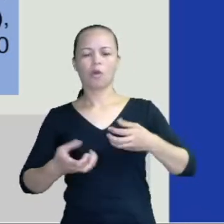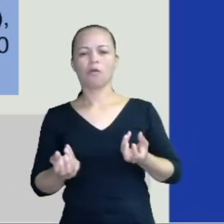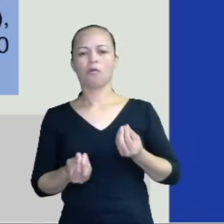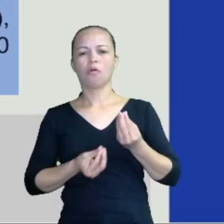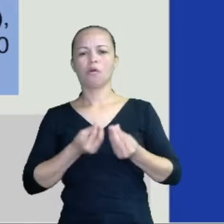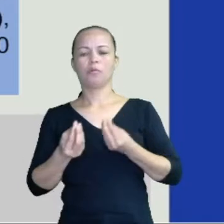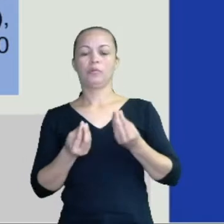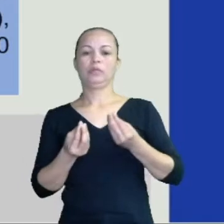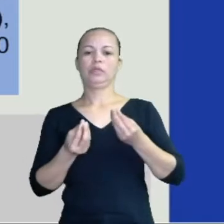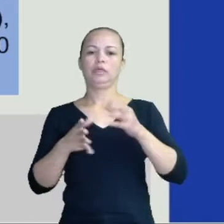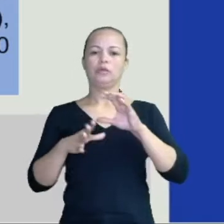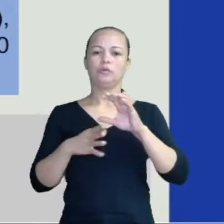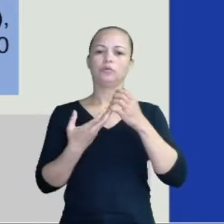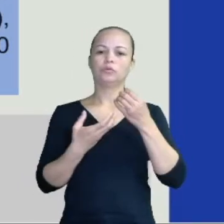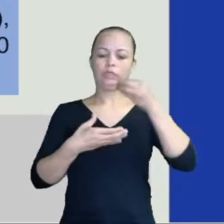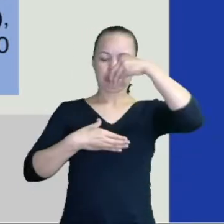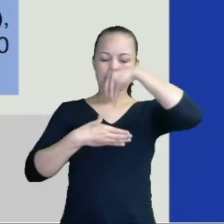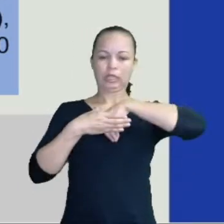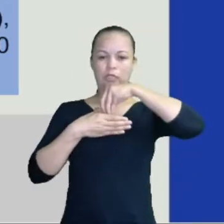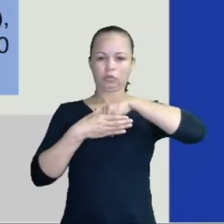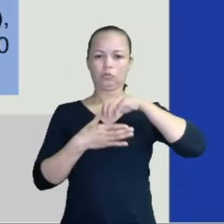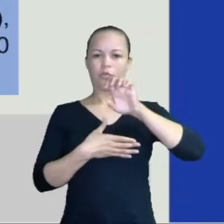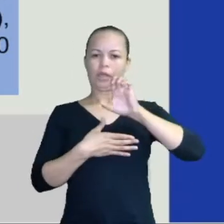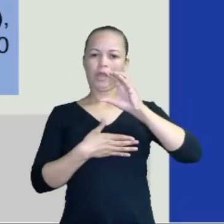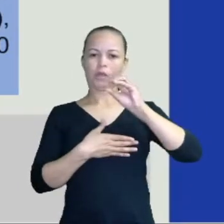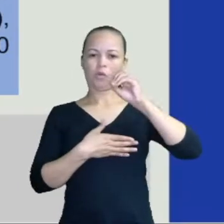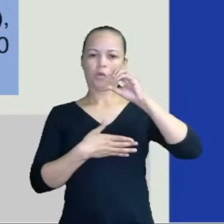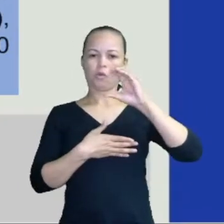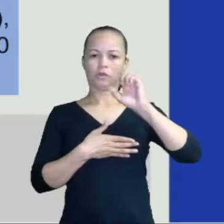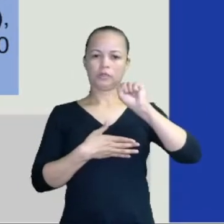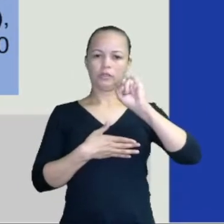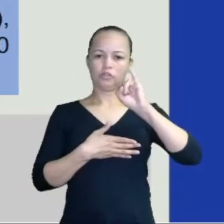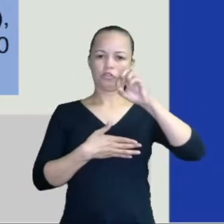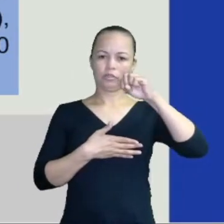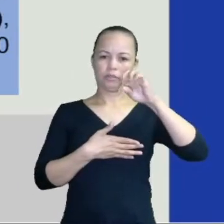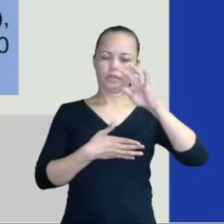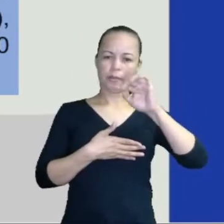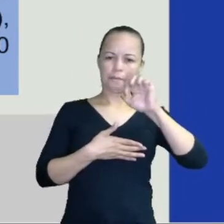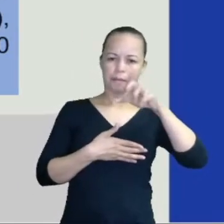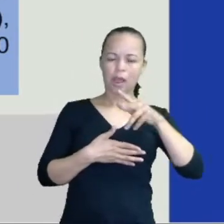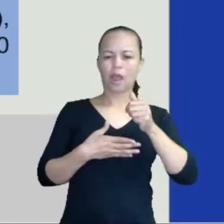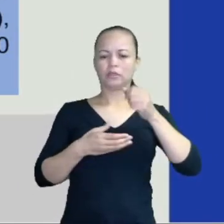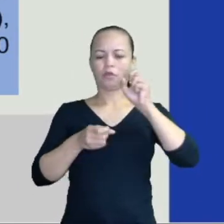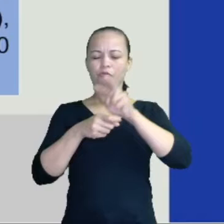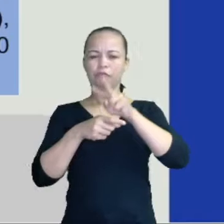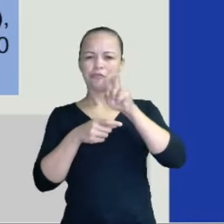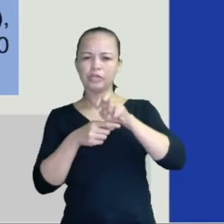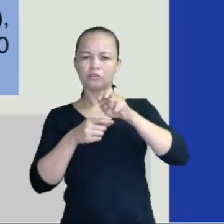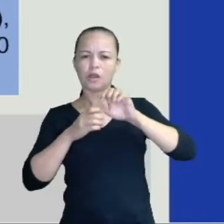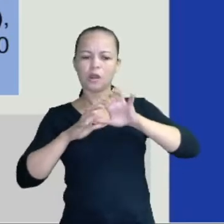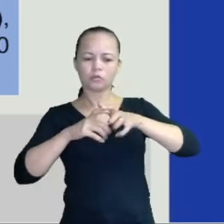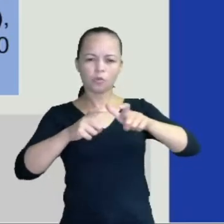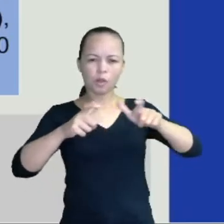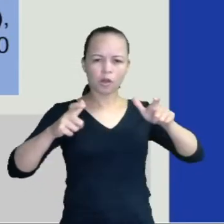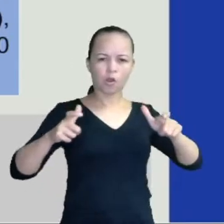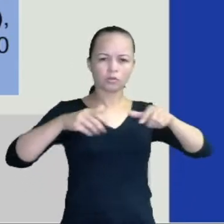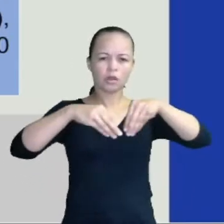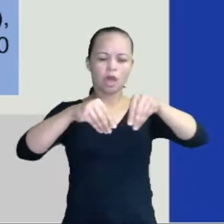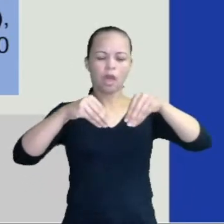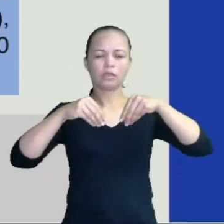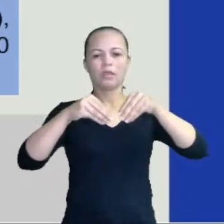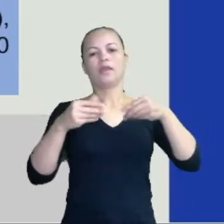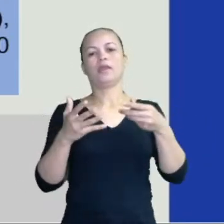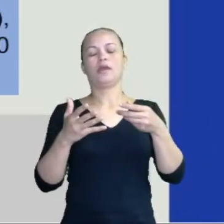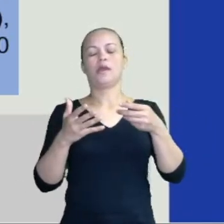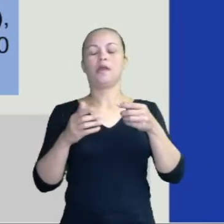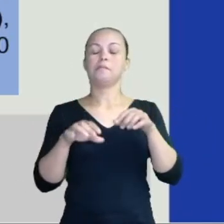de nosso ecossistema interno. Os vírus são os organismos mais numerosos na Terra. Embora se